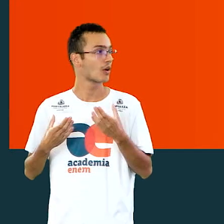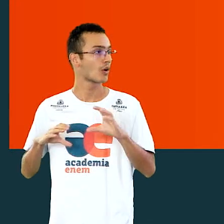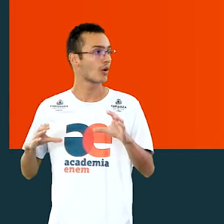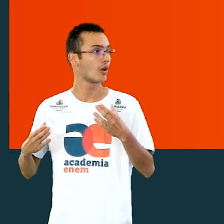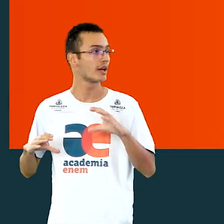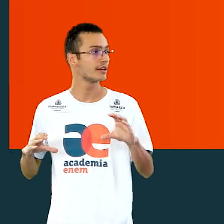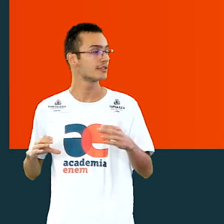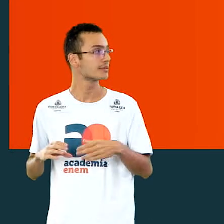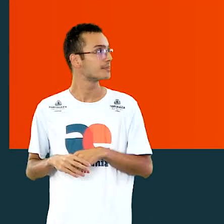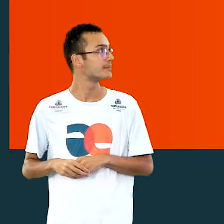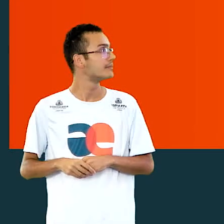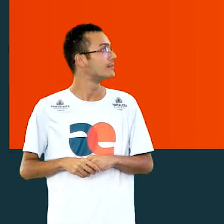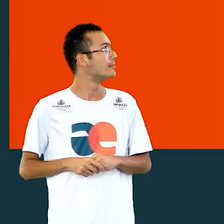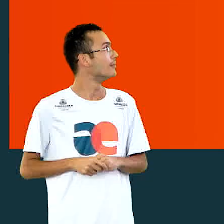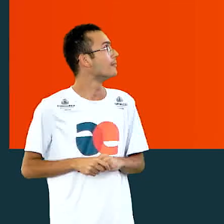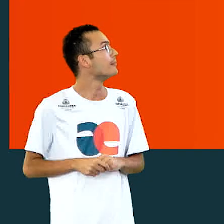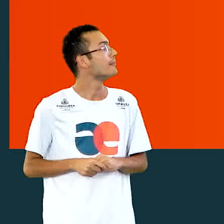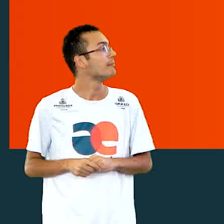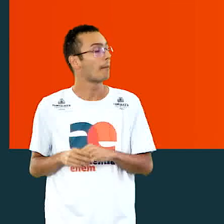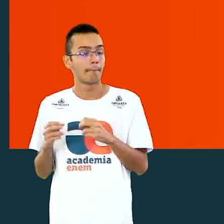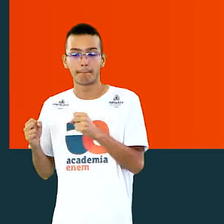Nós temos que a potência